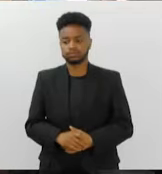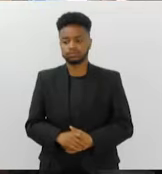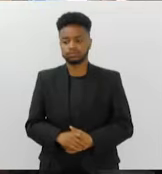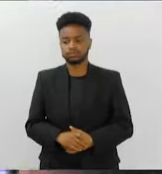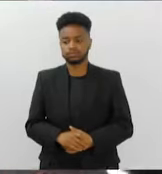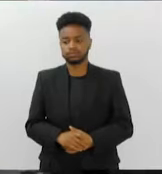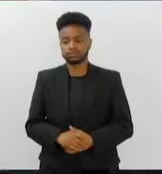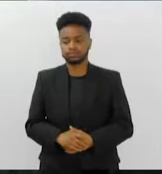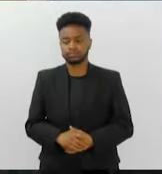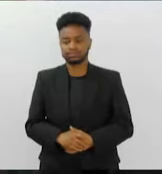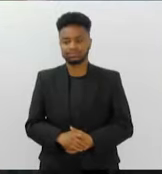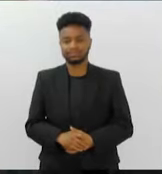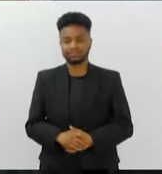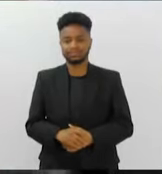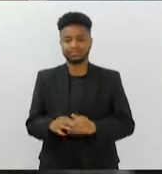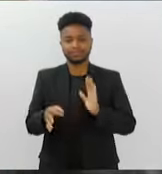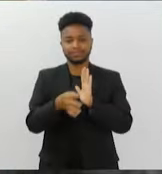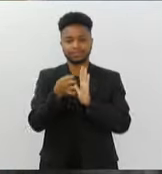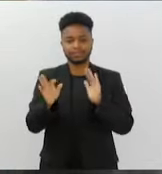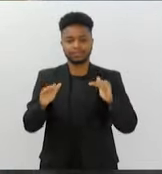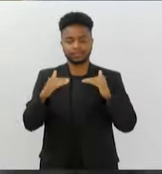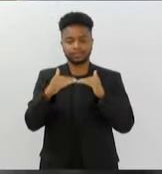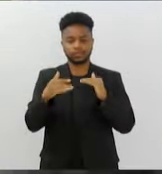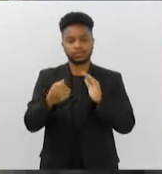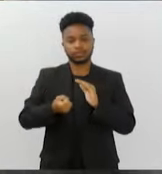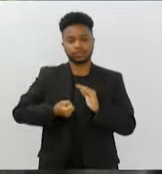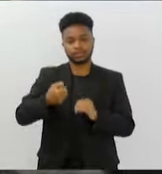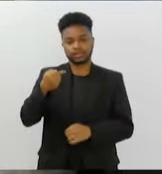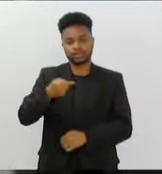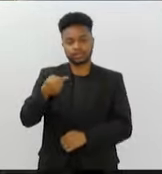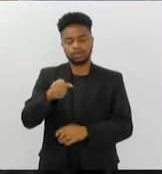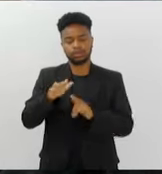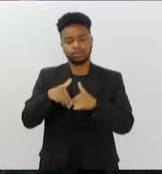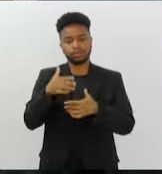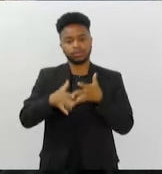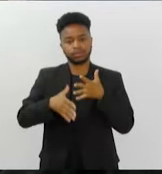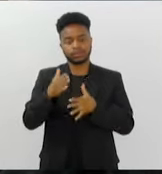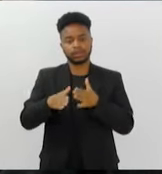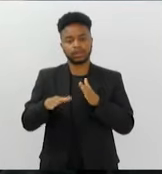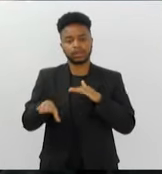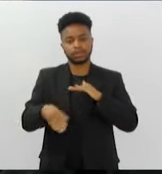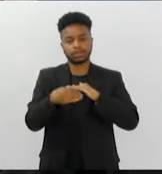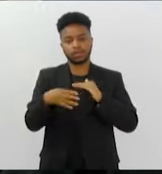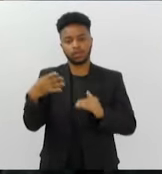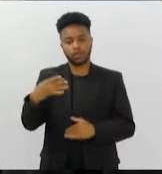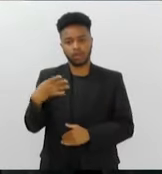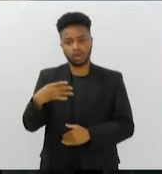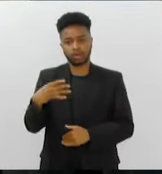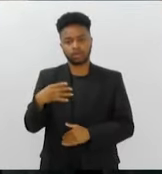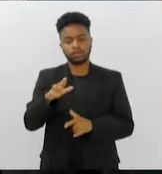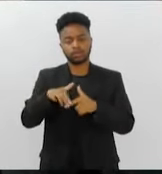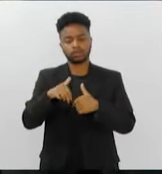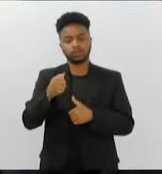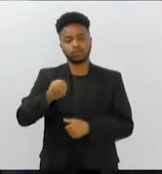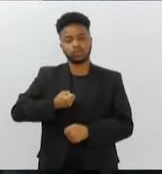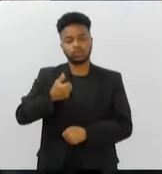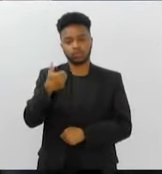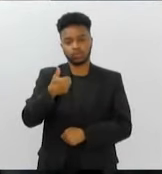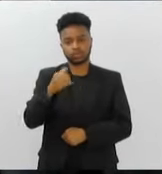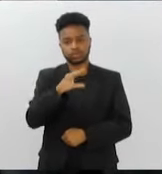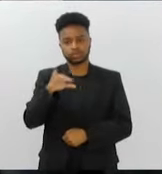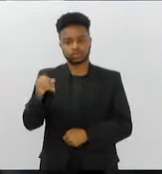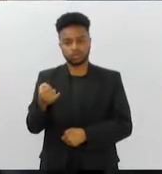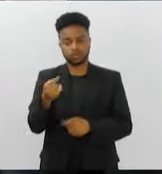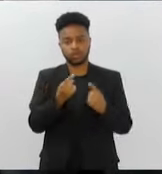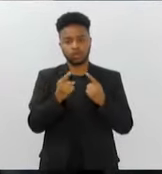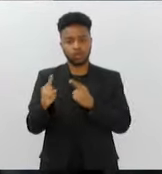Presidente, parecer é favorável à emenda número 7, pela prejudicabilidade à emenda 4, pela emenda número 1 da CCJ,